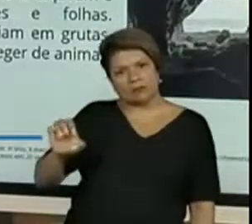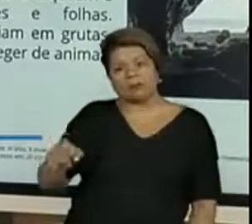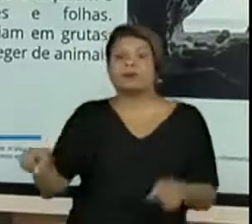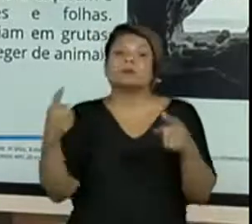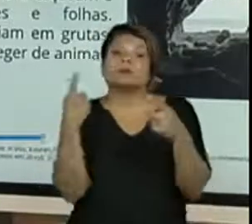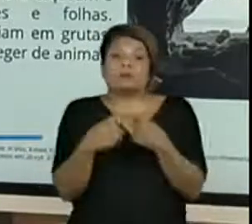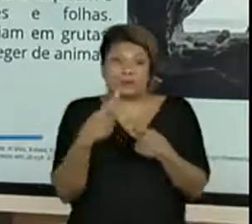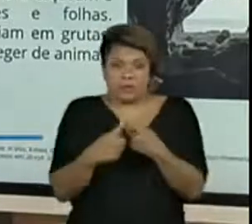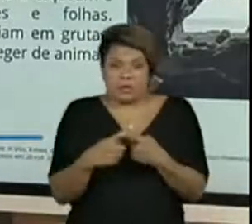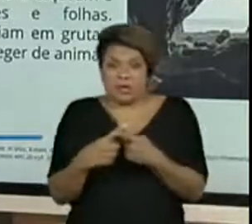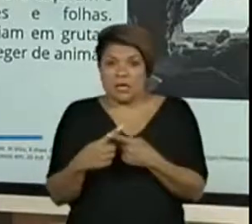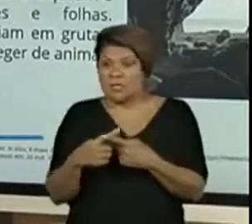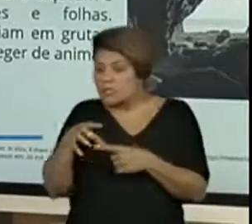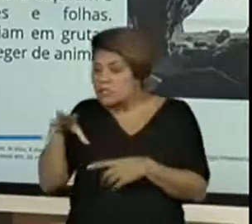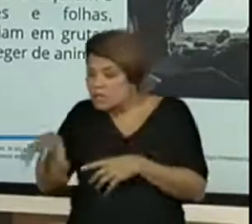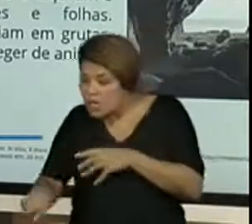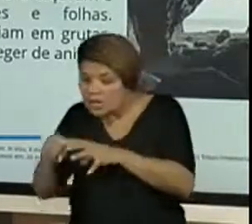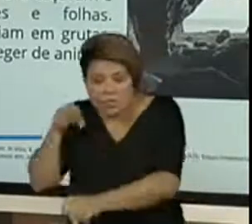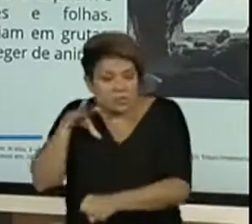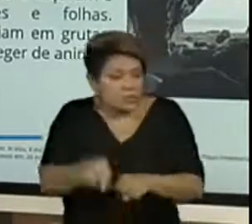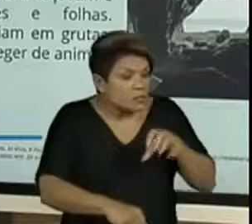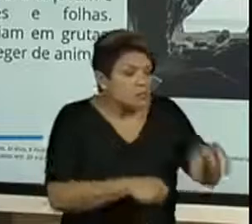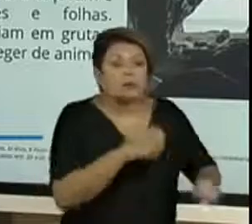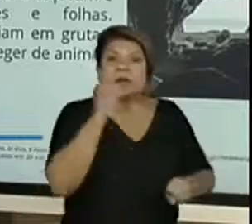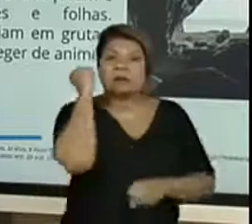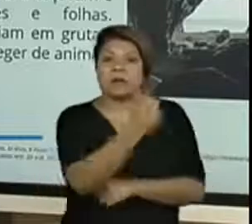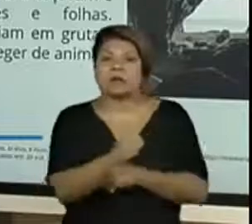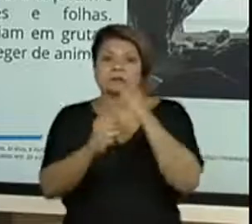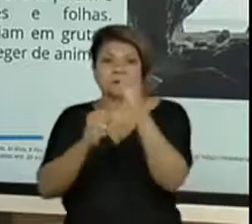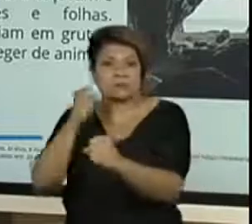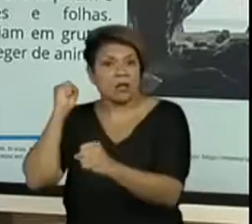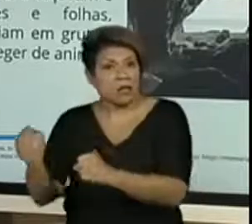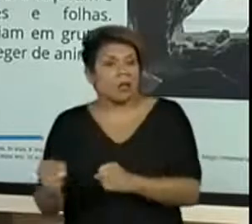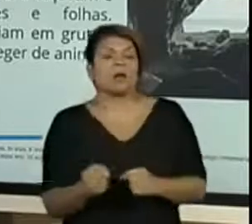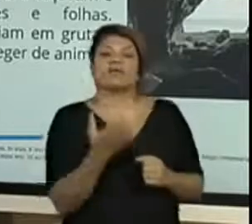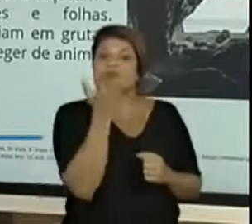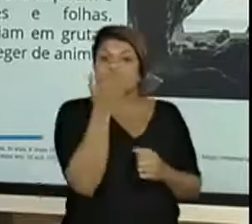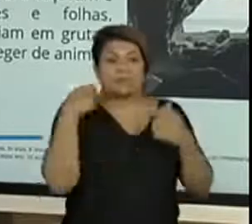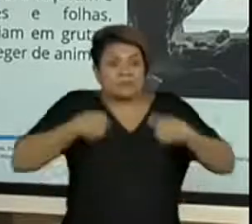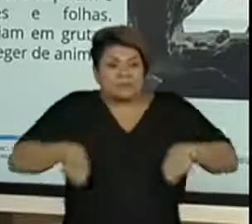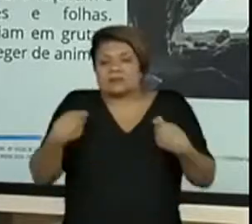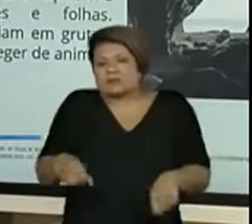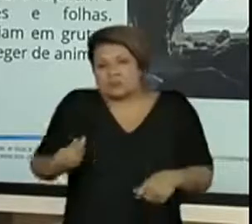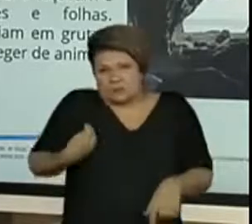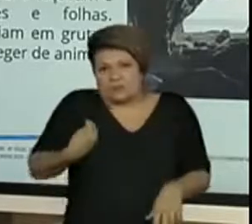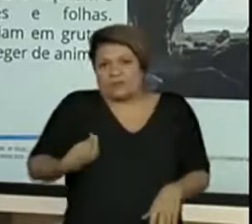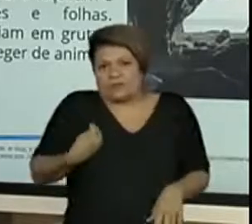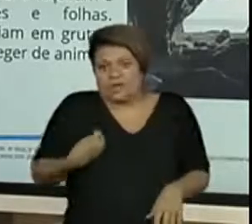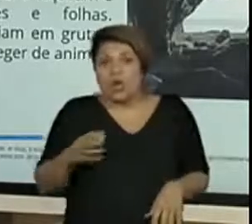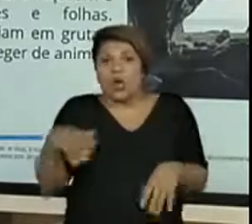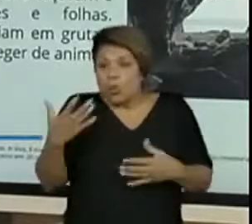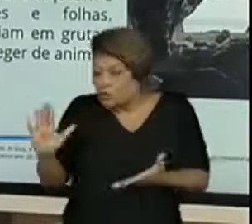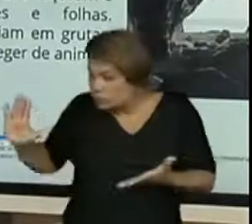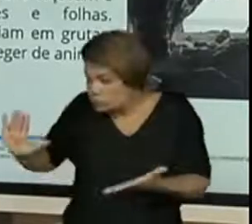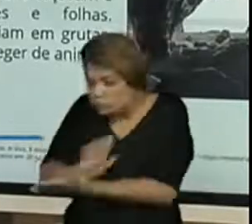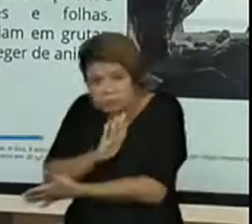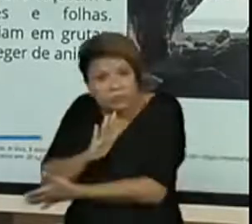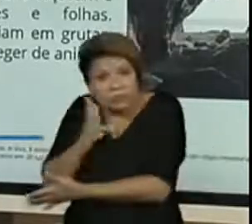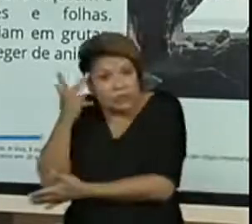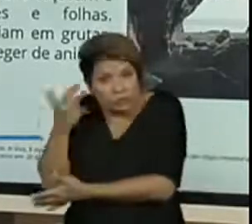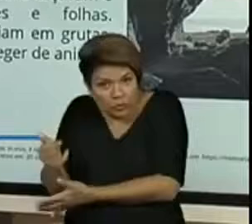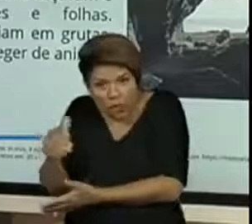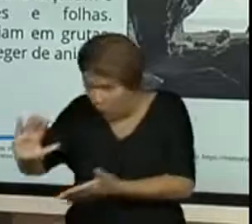e coletava tudo o que precisava. A gente tem uma ilustração aí de uma caverna. Inclusive, quando se esgotavam os recursos para